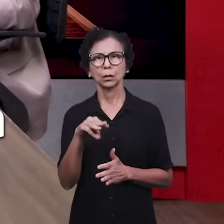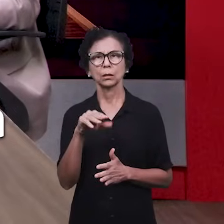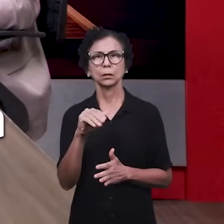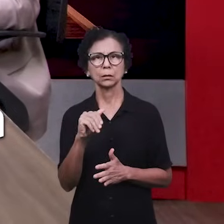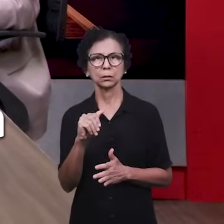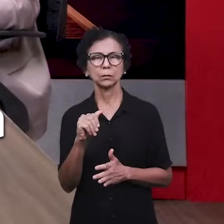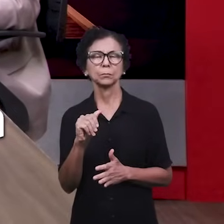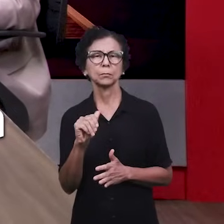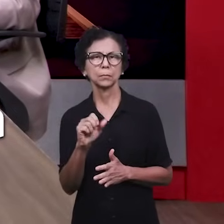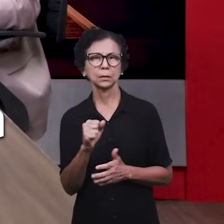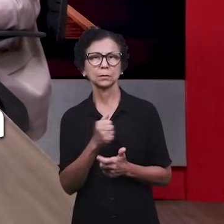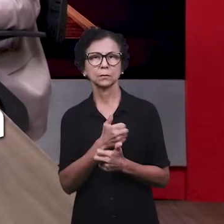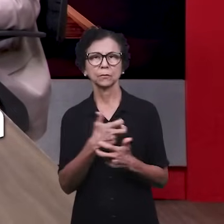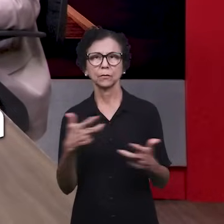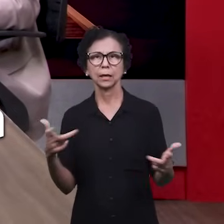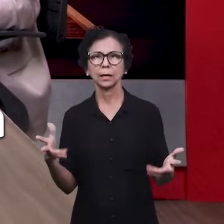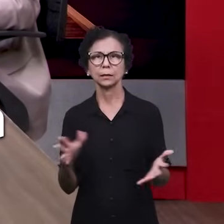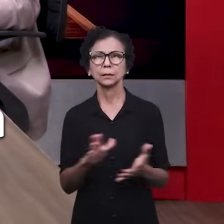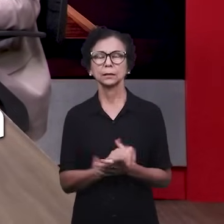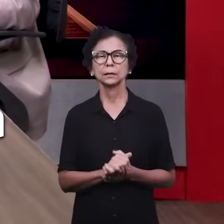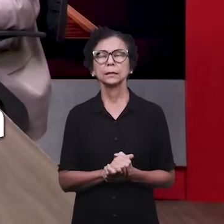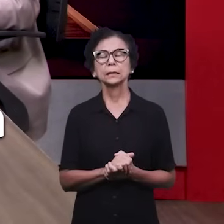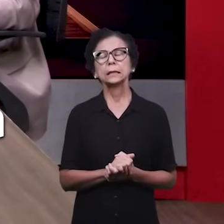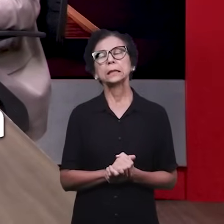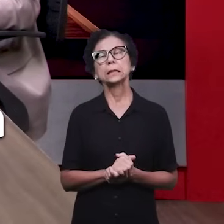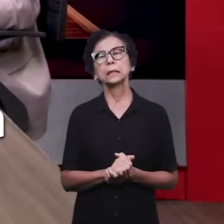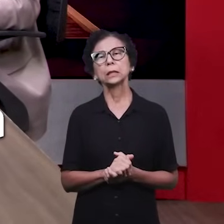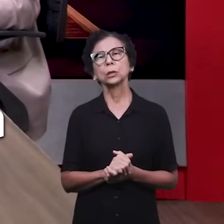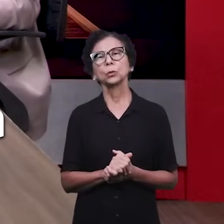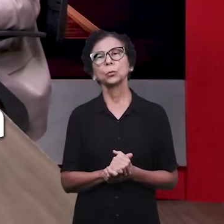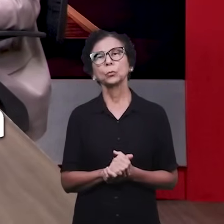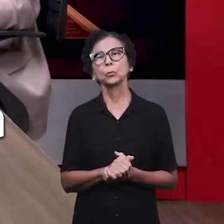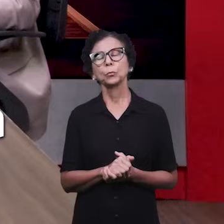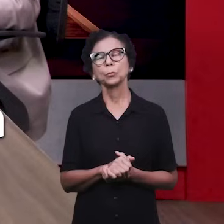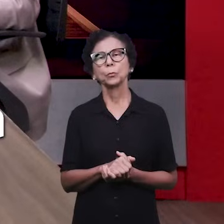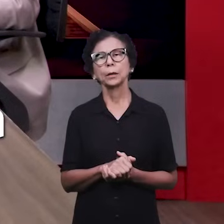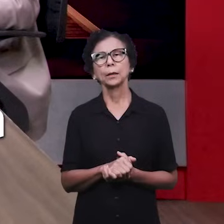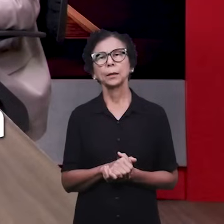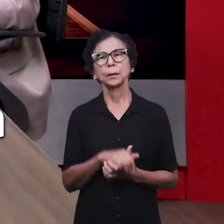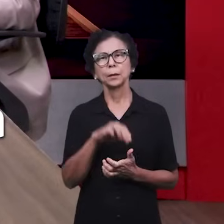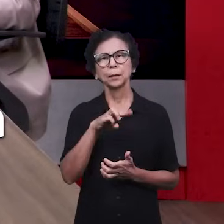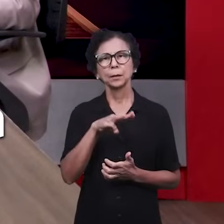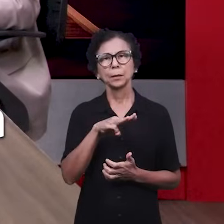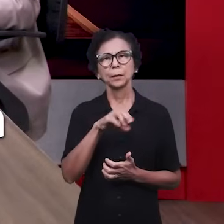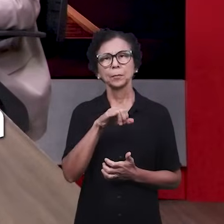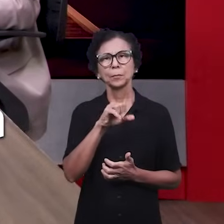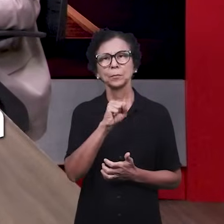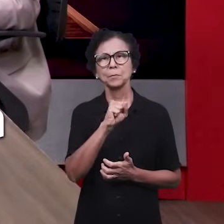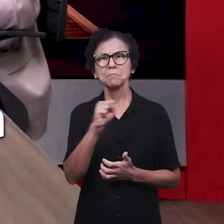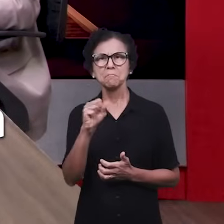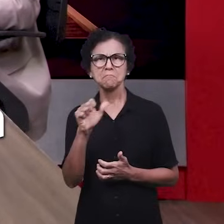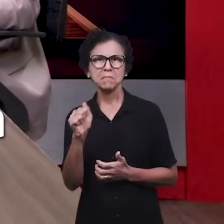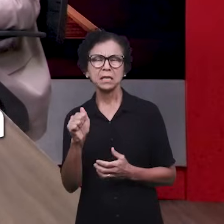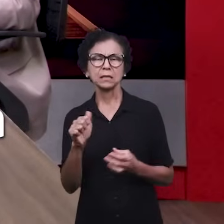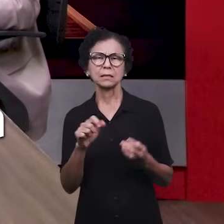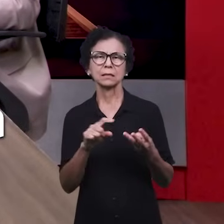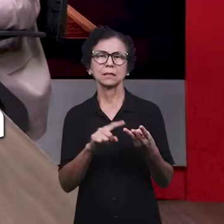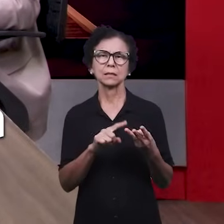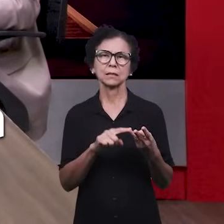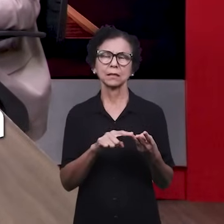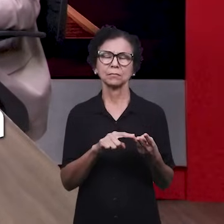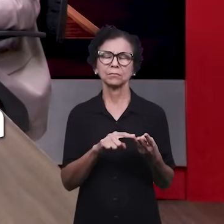a primeira questão do concílio, né? Depois vem a missa, 394, missa. Aí vou estabelecer os dogmas. 416, batismo de